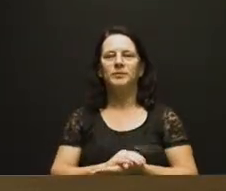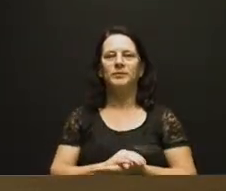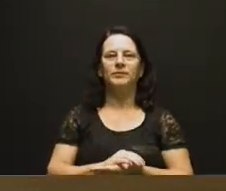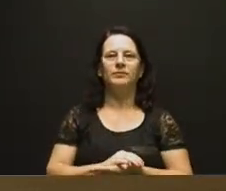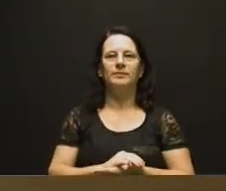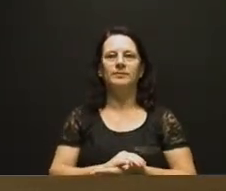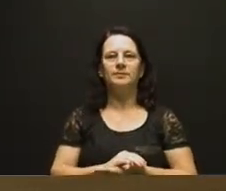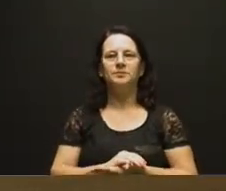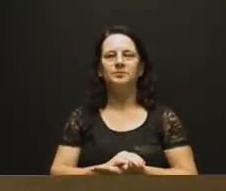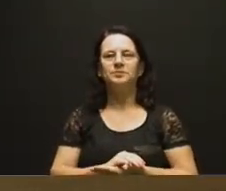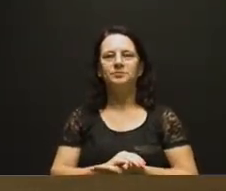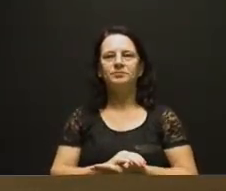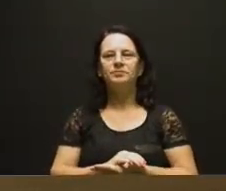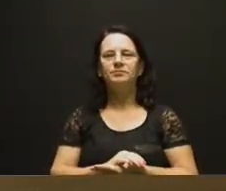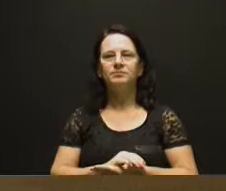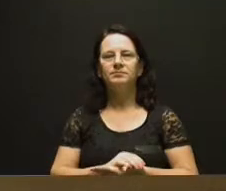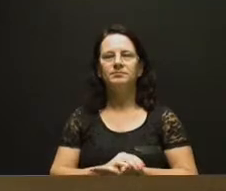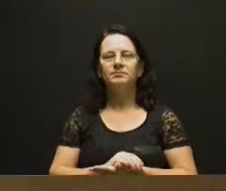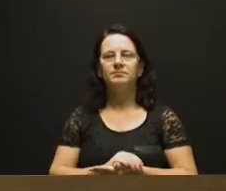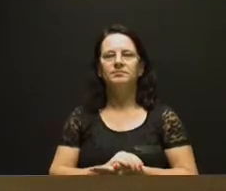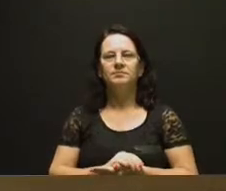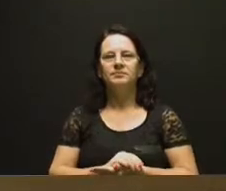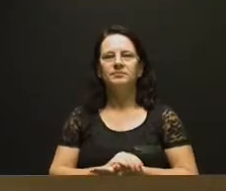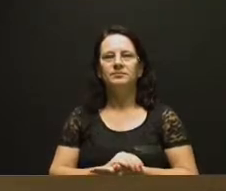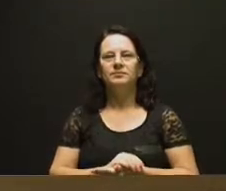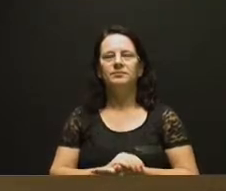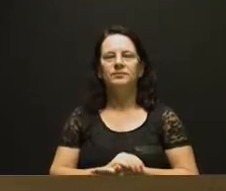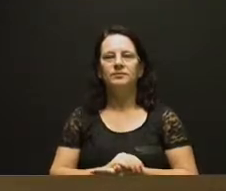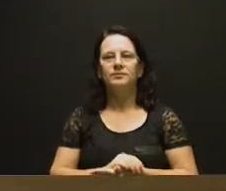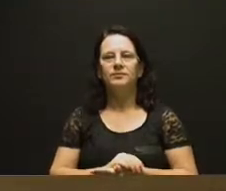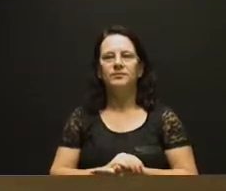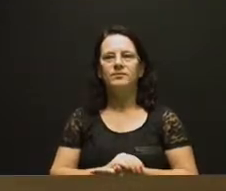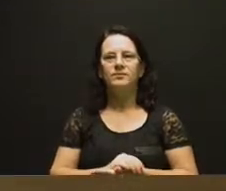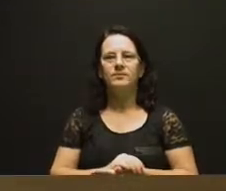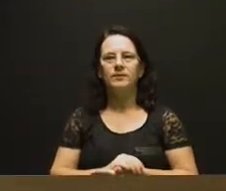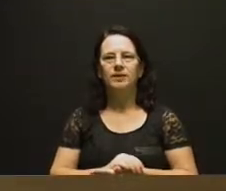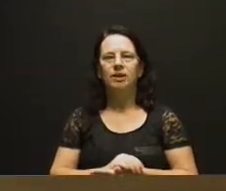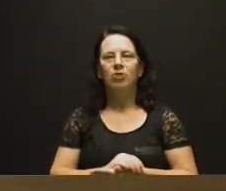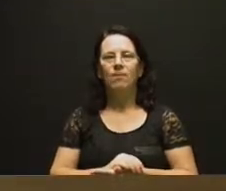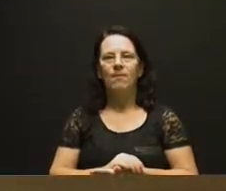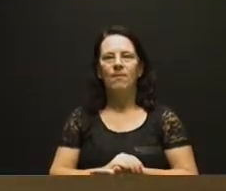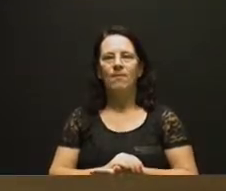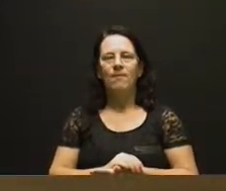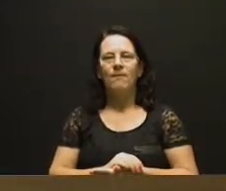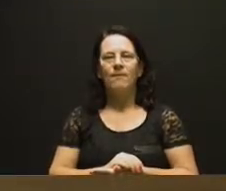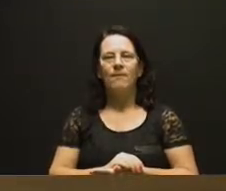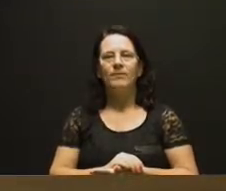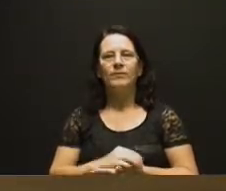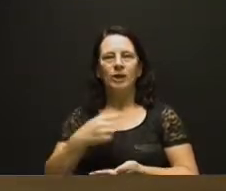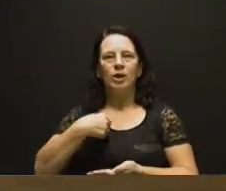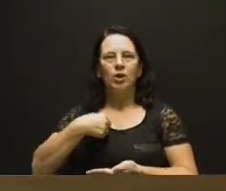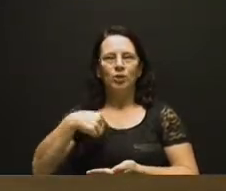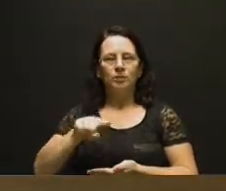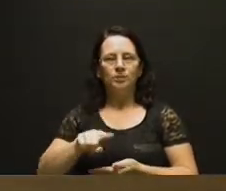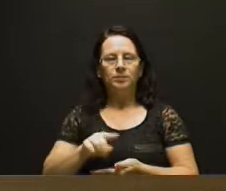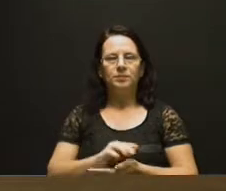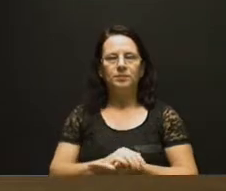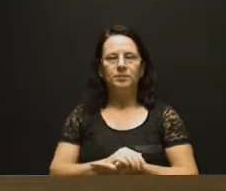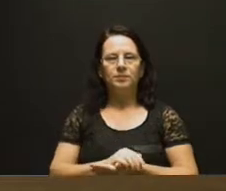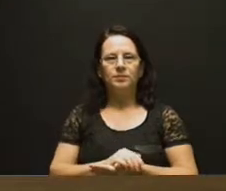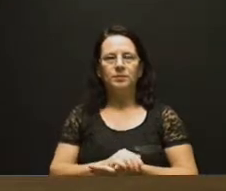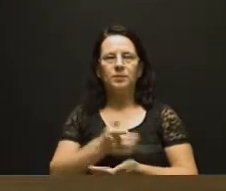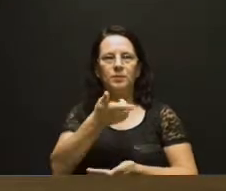só para concluir a lei quem do heroísmo é porque quando a gente não tem